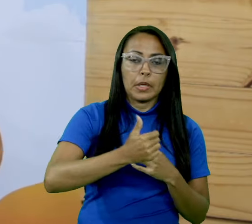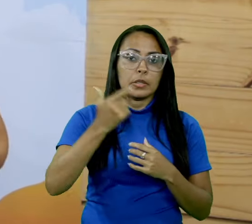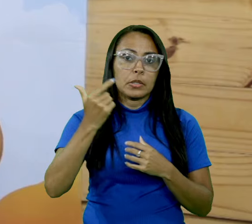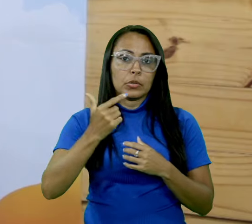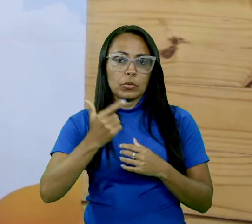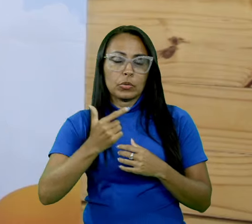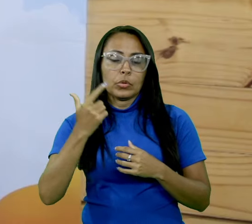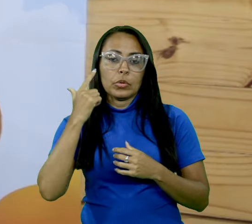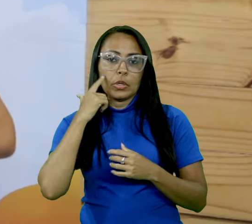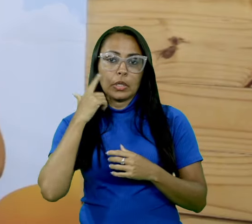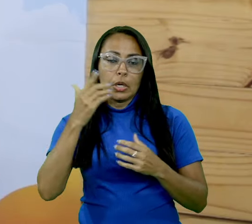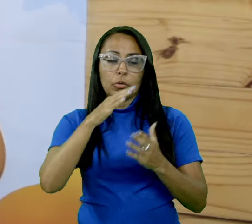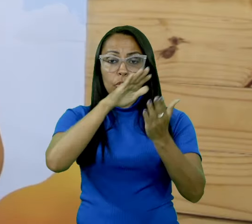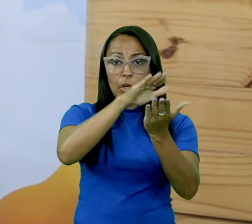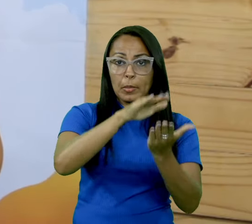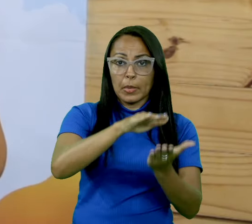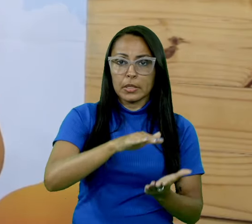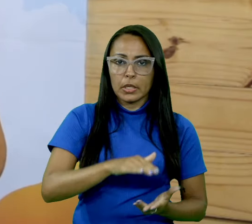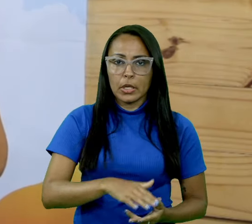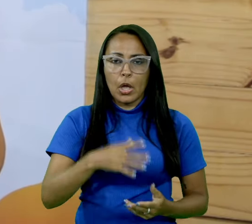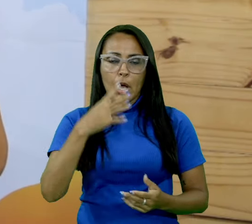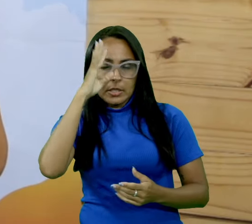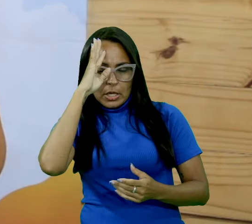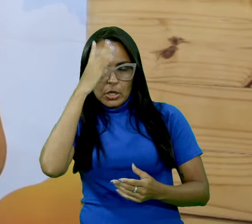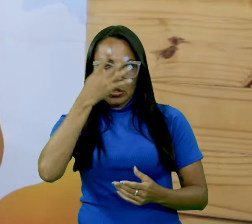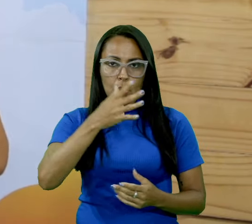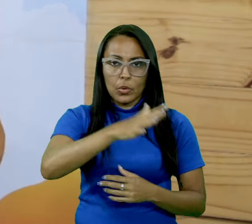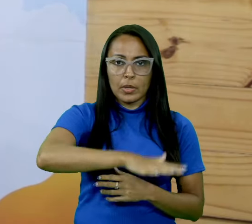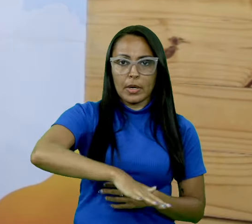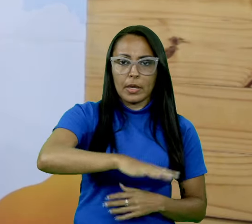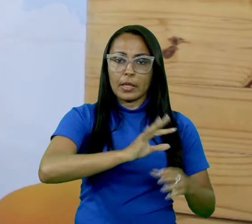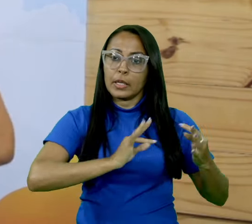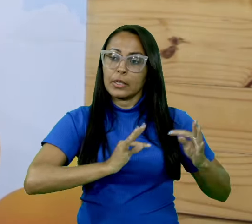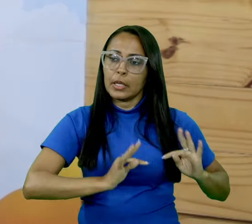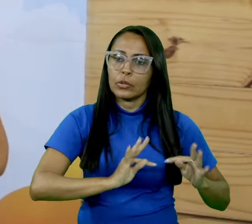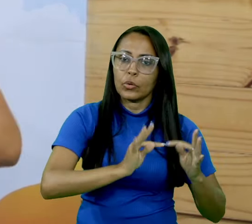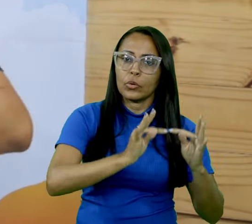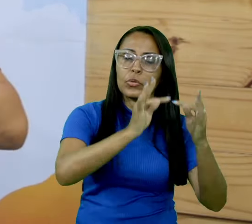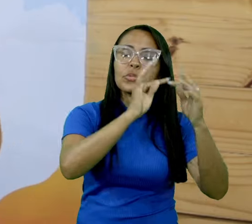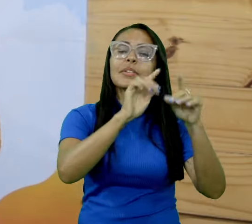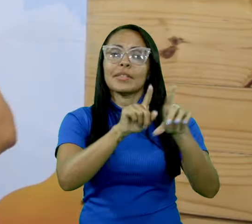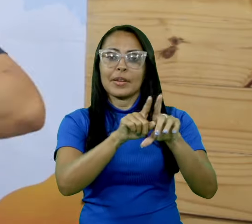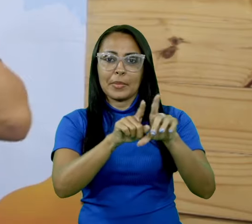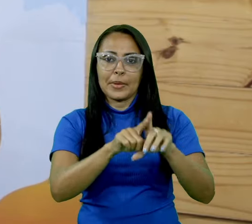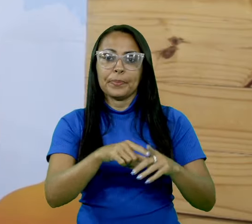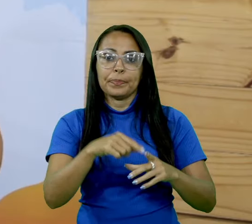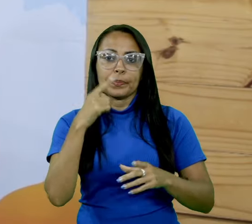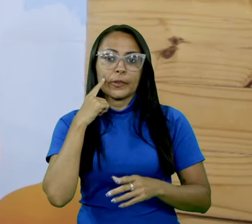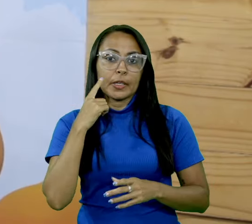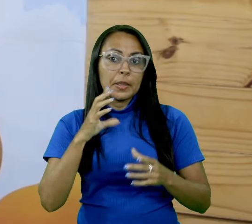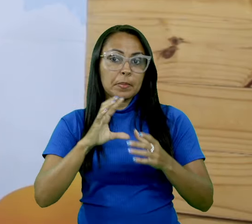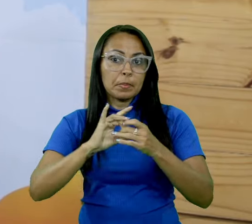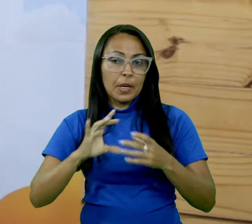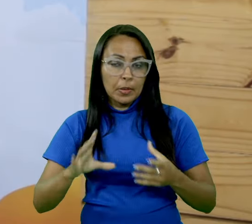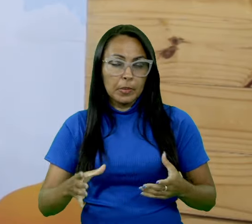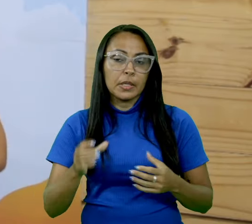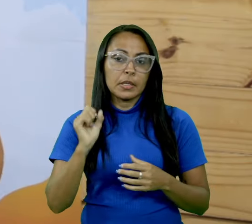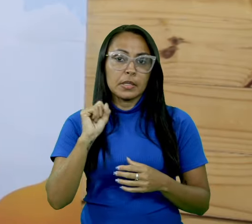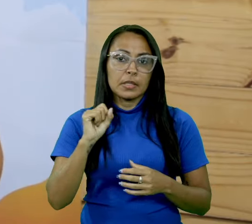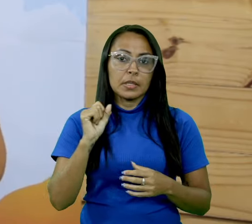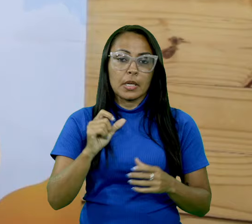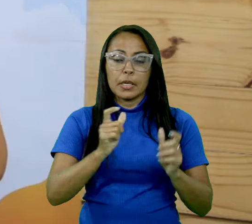armazéns e tantas outras soluções na área de tecnologia que permitem com que o grau de eficiência